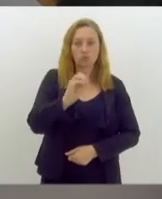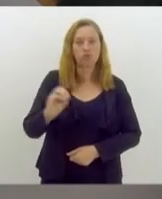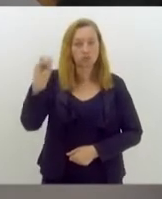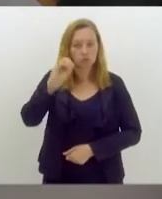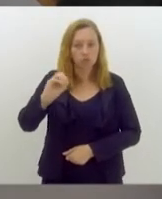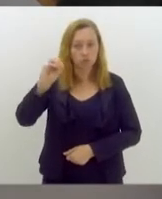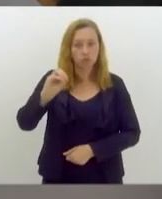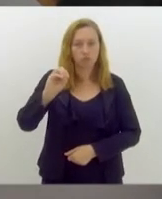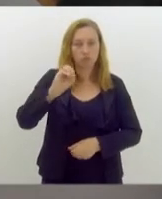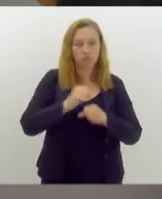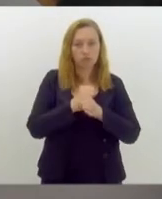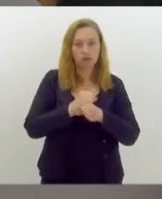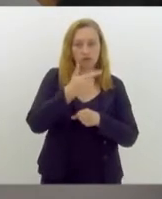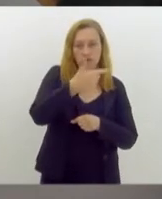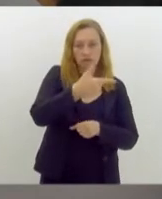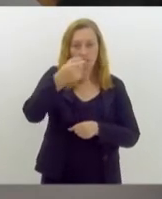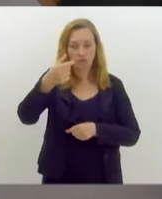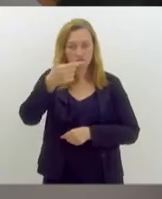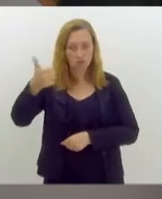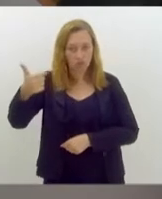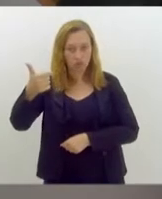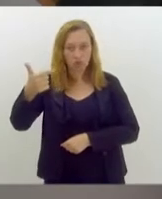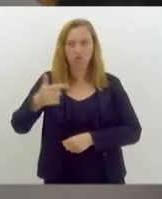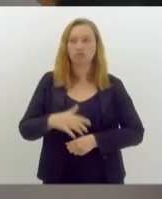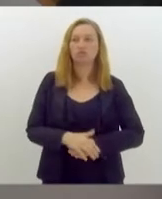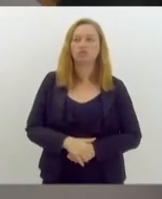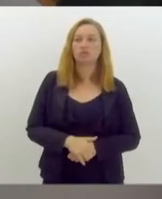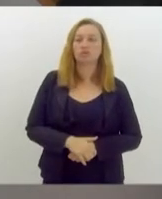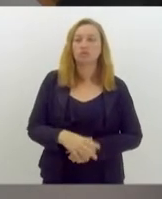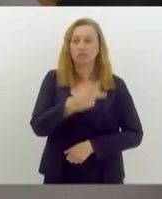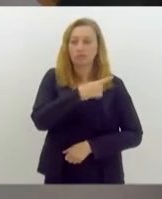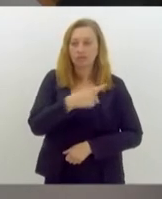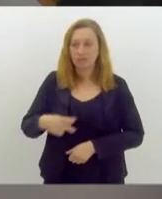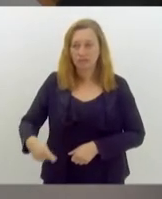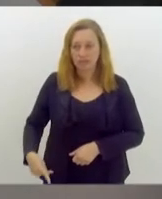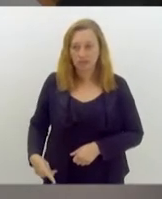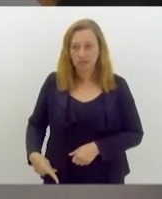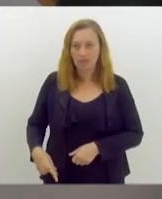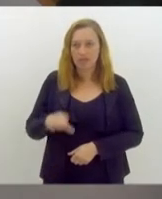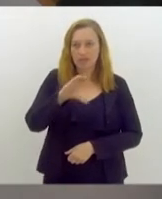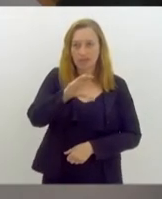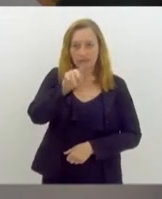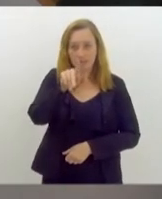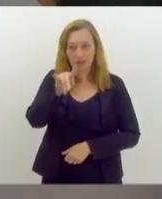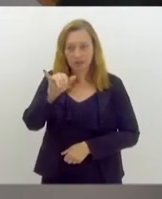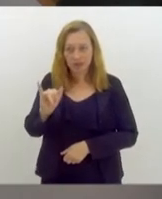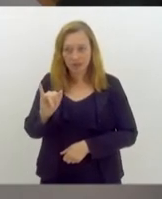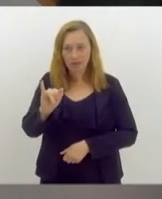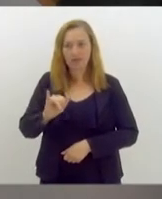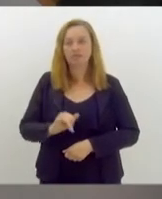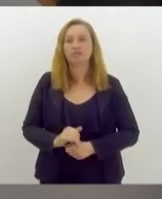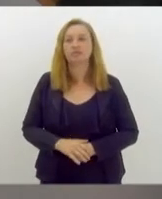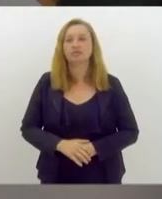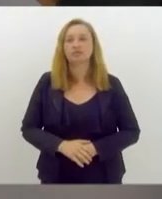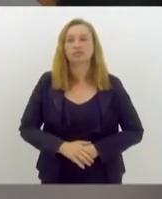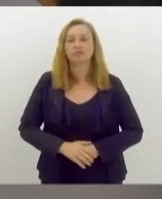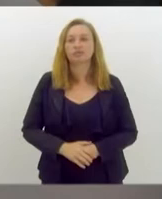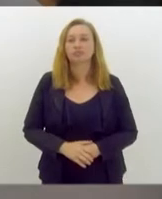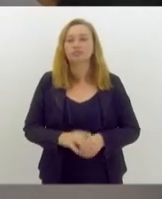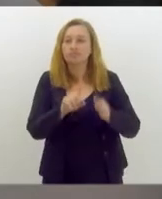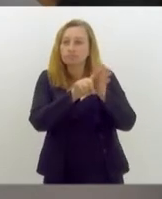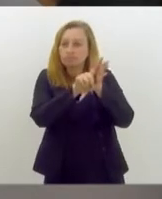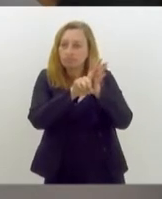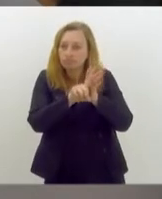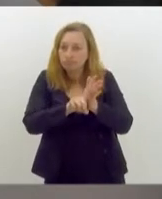de 22 na qualidade de presidente da CPI destinada a